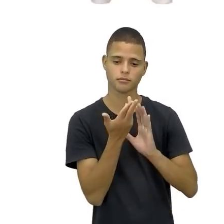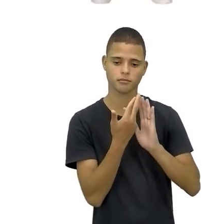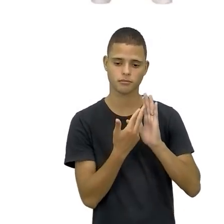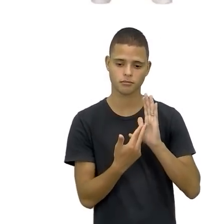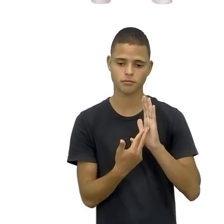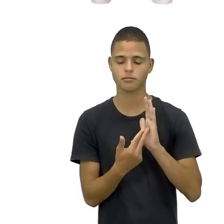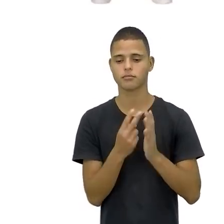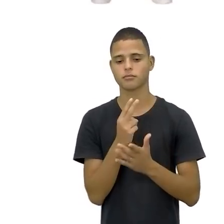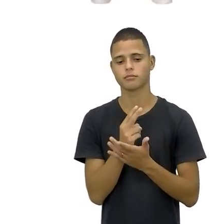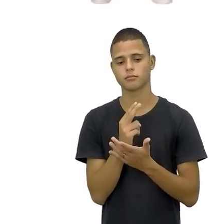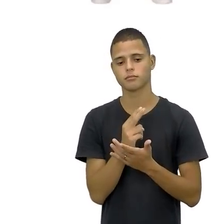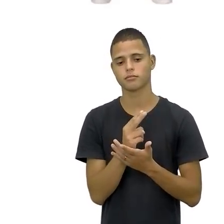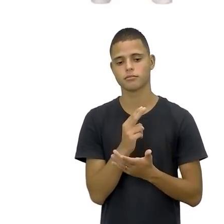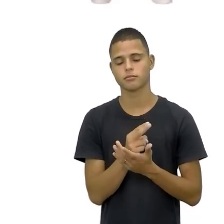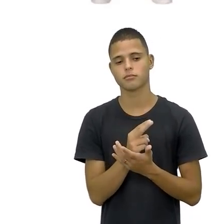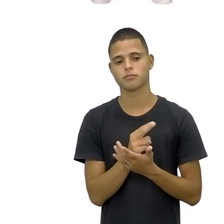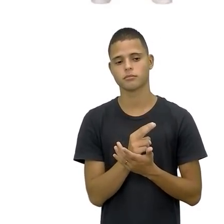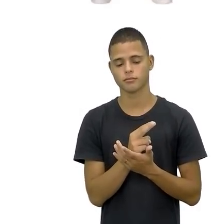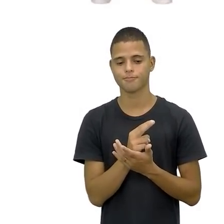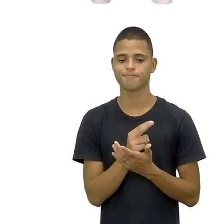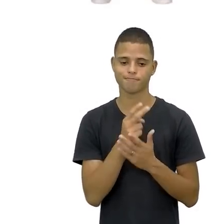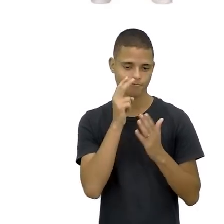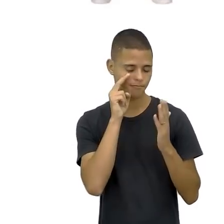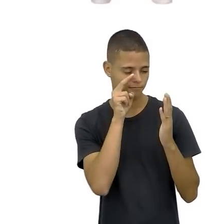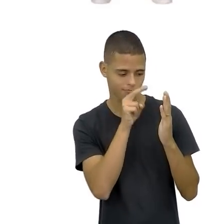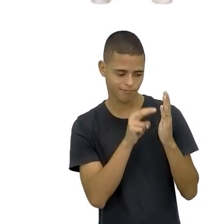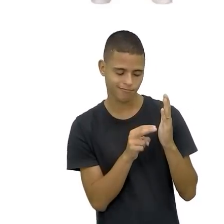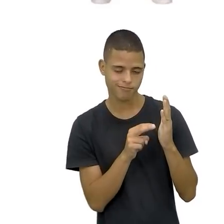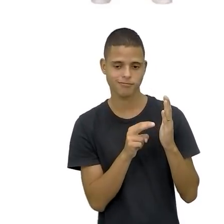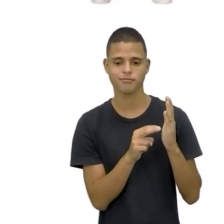escrita. Vocês viram a leitura? E a leitura ela não se cabe